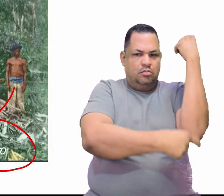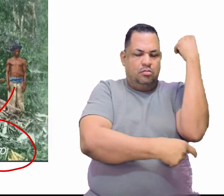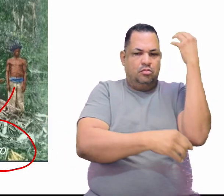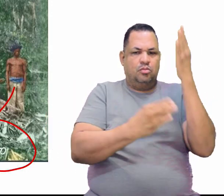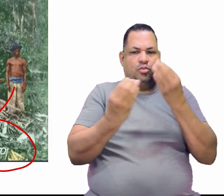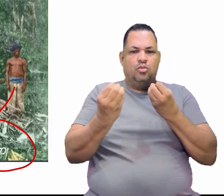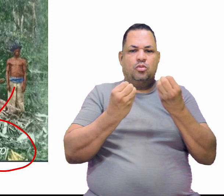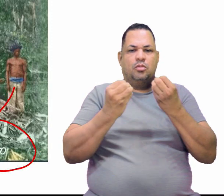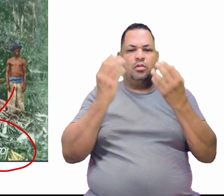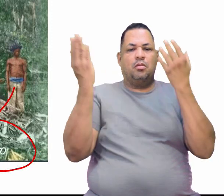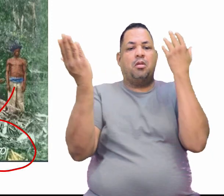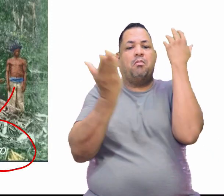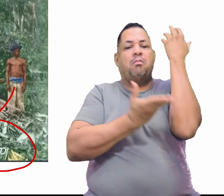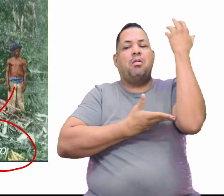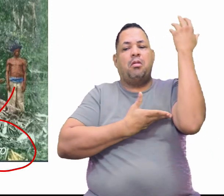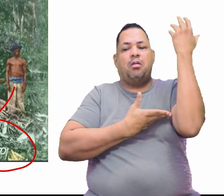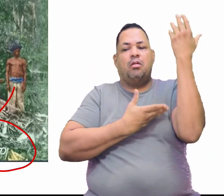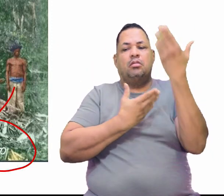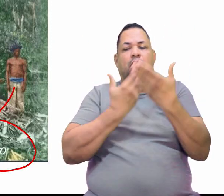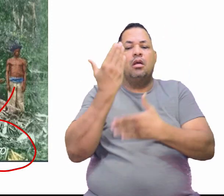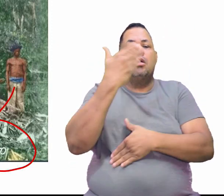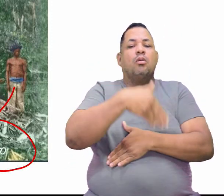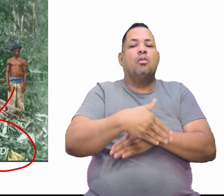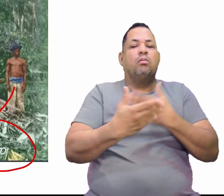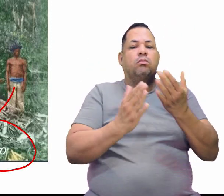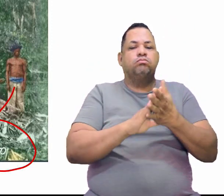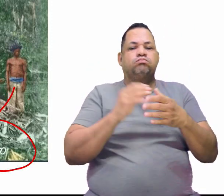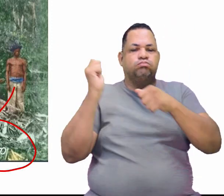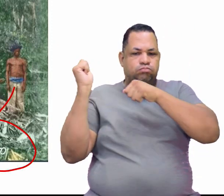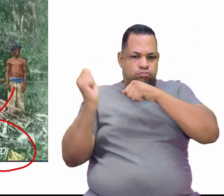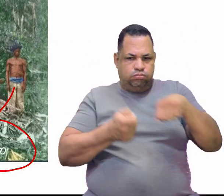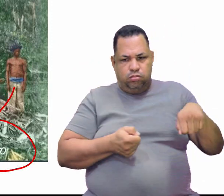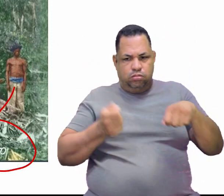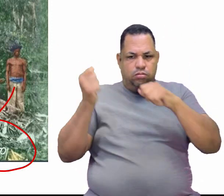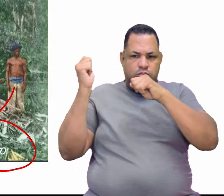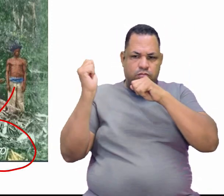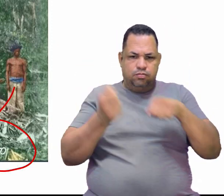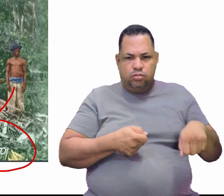é que os caras vão derrubar uma árvore dessa? Vai ser no machado.